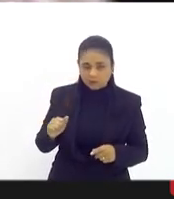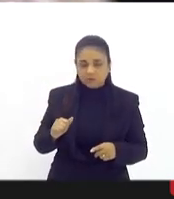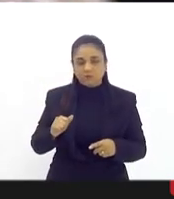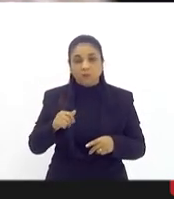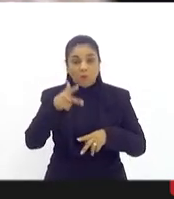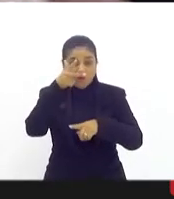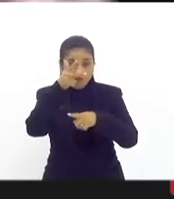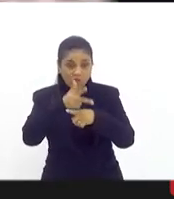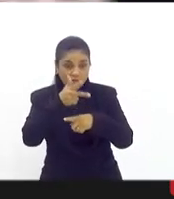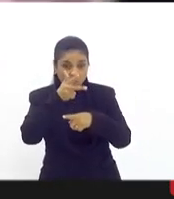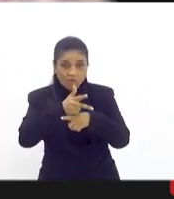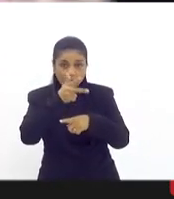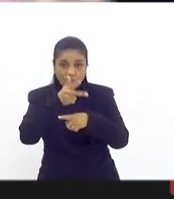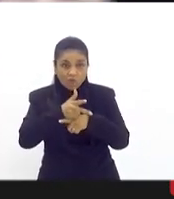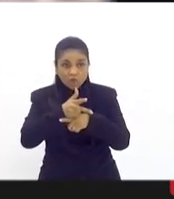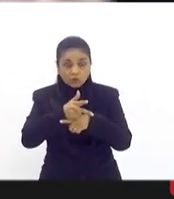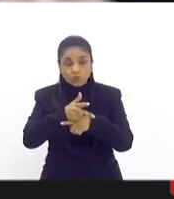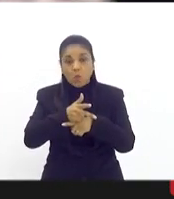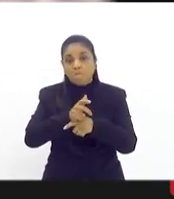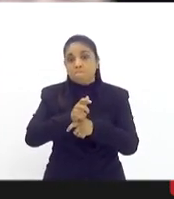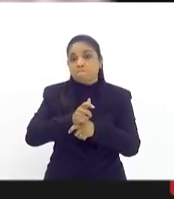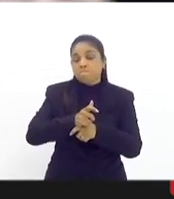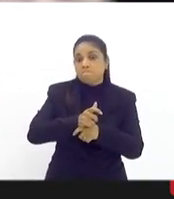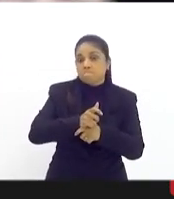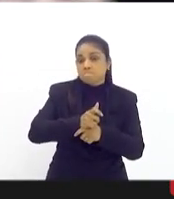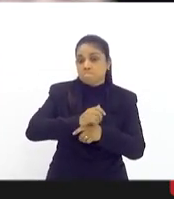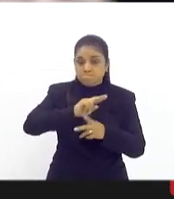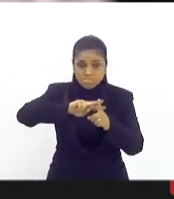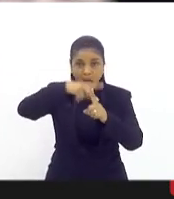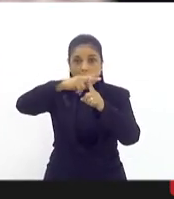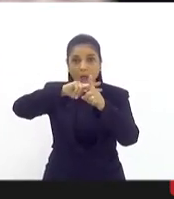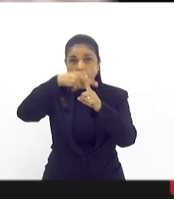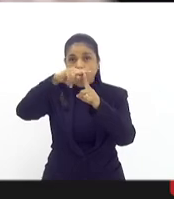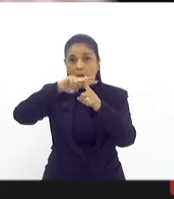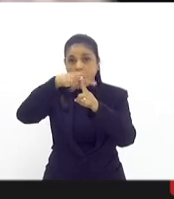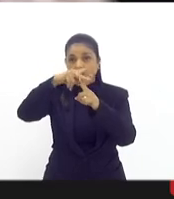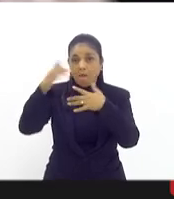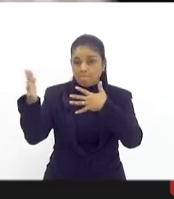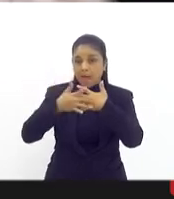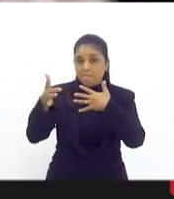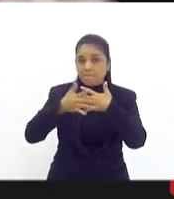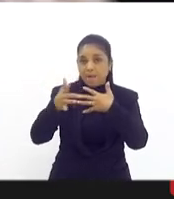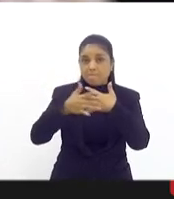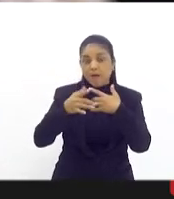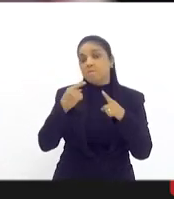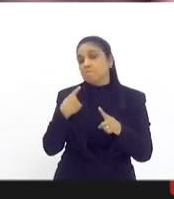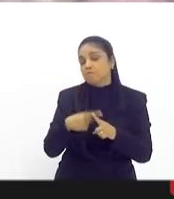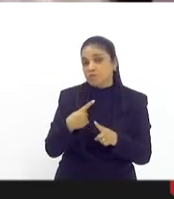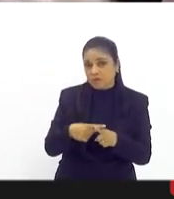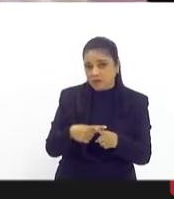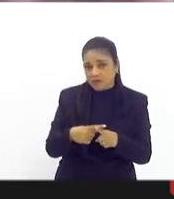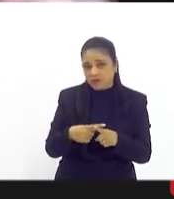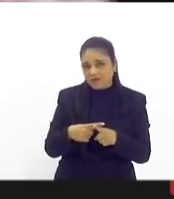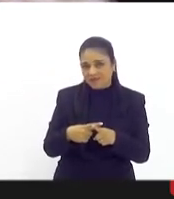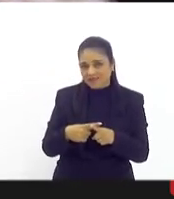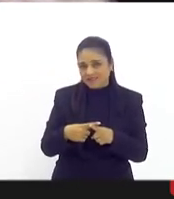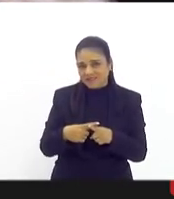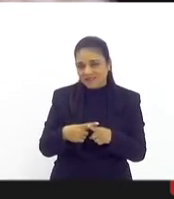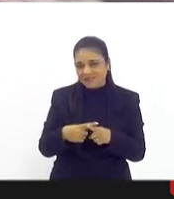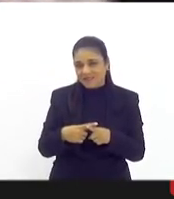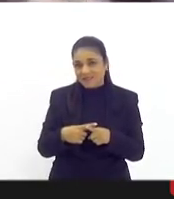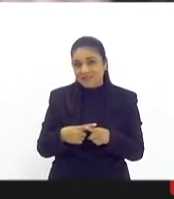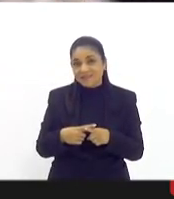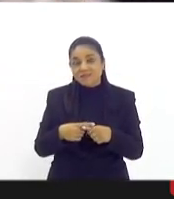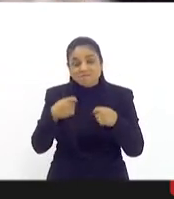explosão de audiência, justamente por quê? Porque não era só uma checagem de fato. A gente precisa estimular jovens a botarem mais